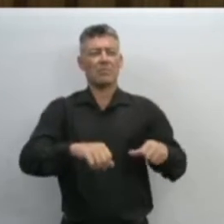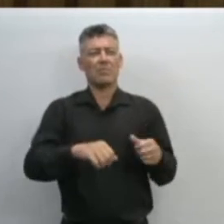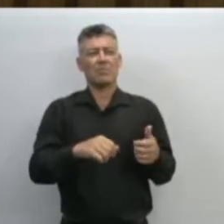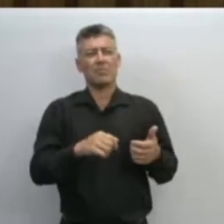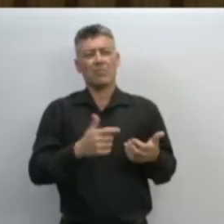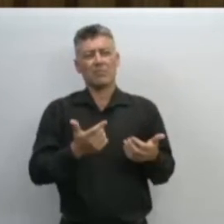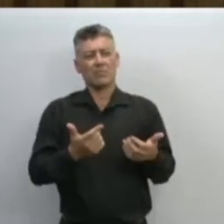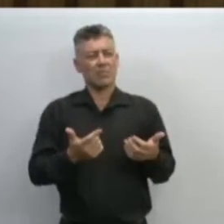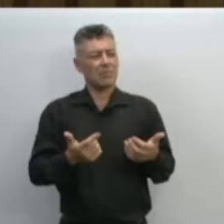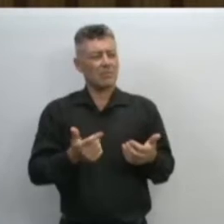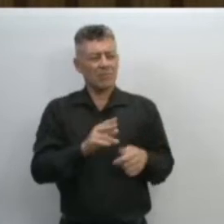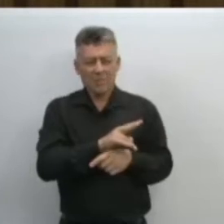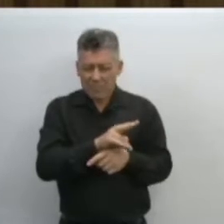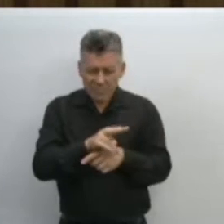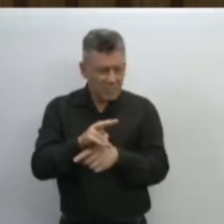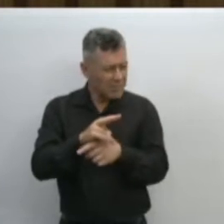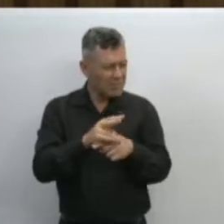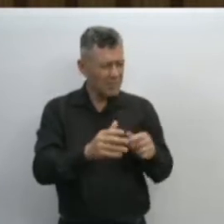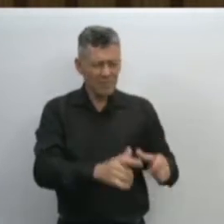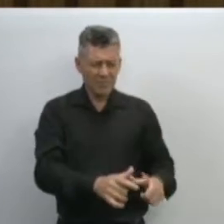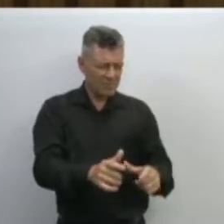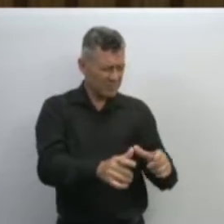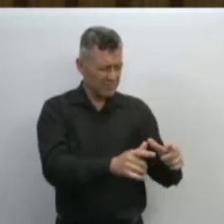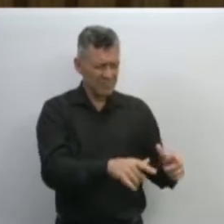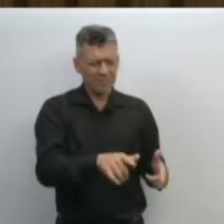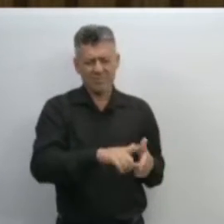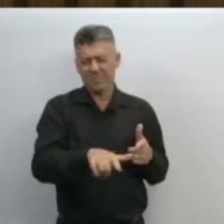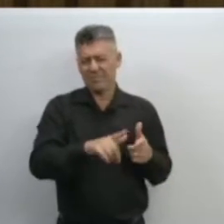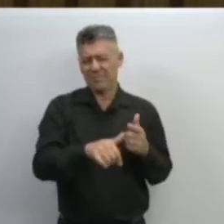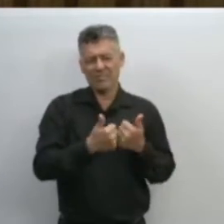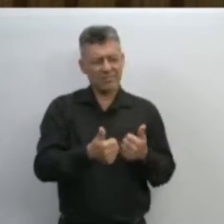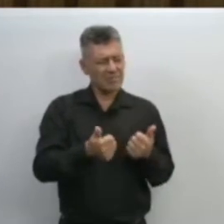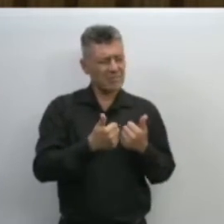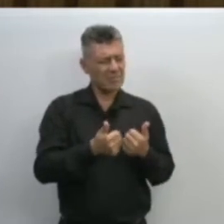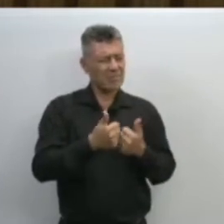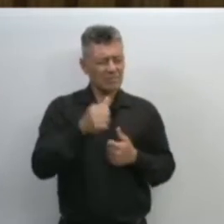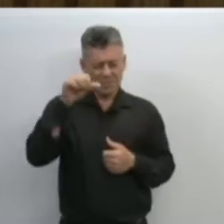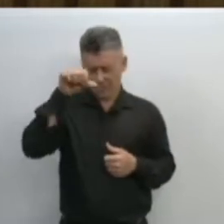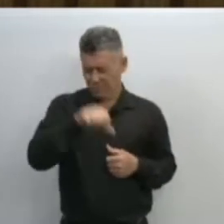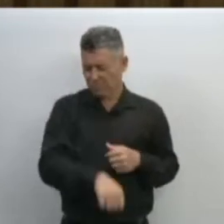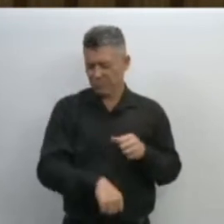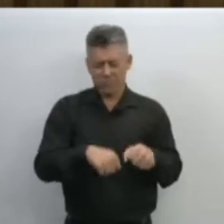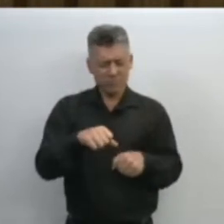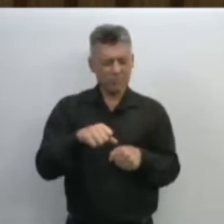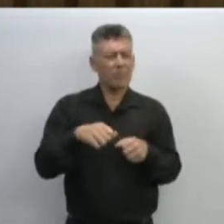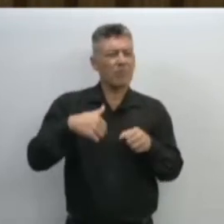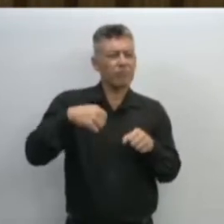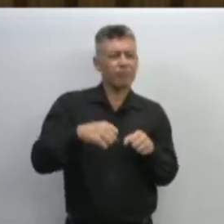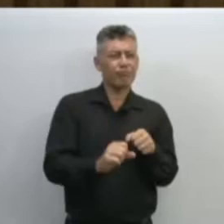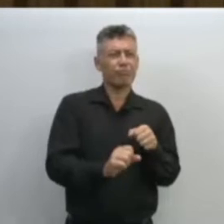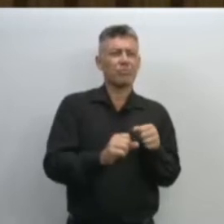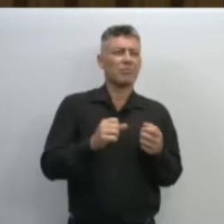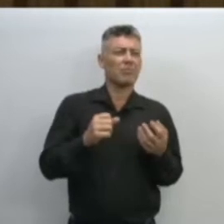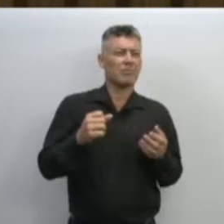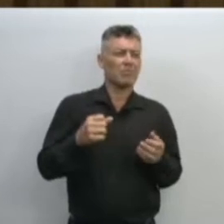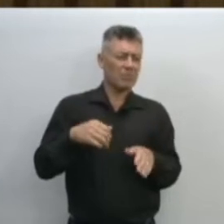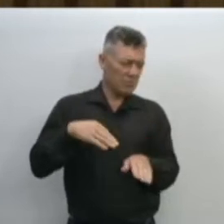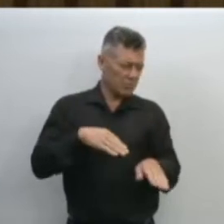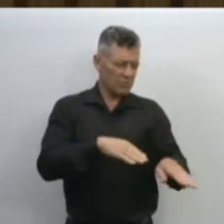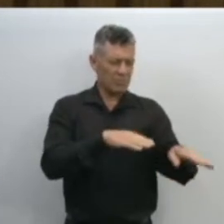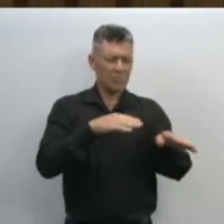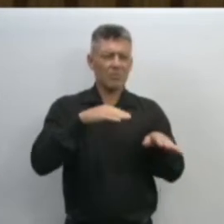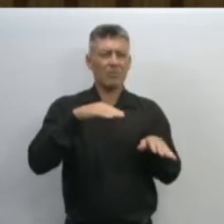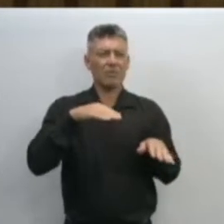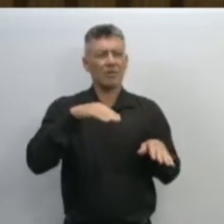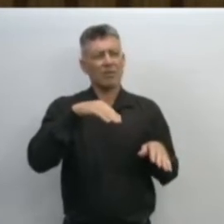dia. Tanto os moradores, usuário de transporte público, é bicicleta, é moto, é o carro de passeio,